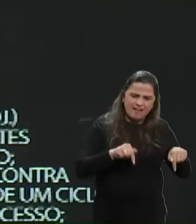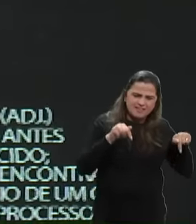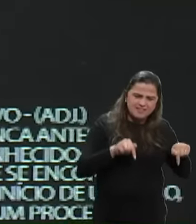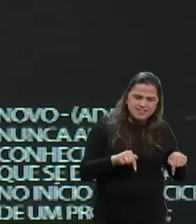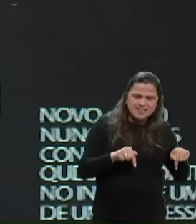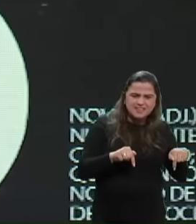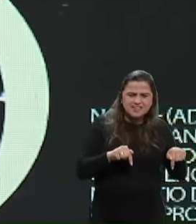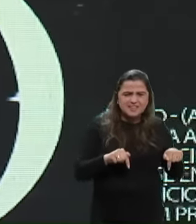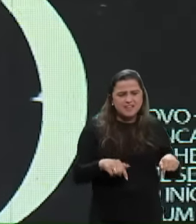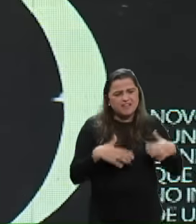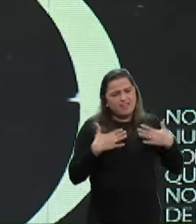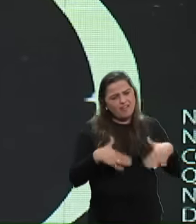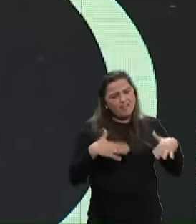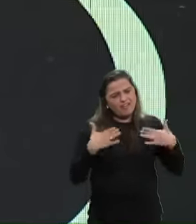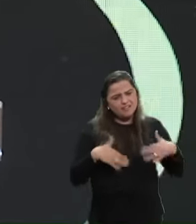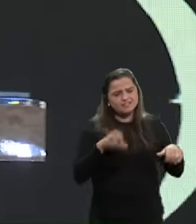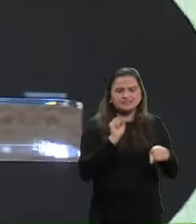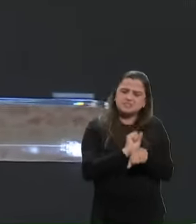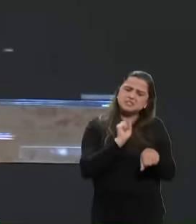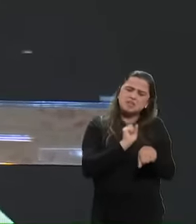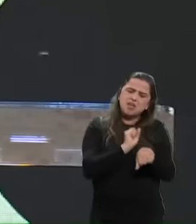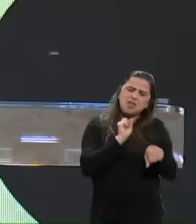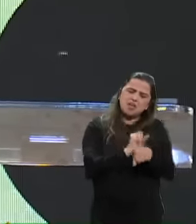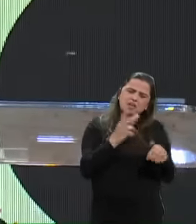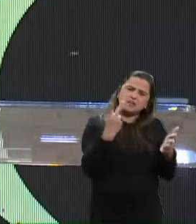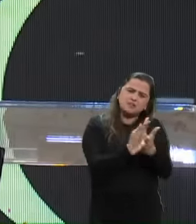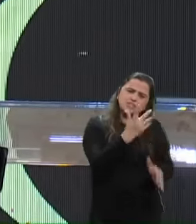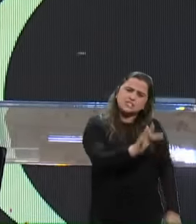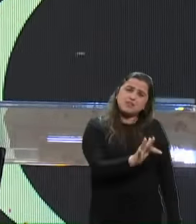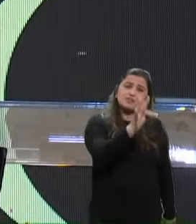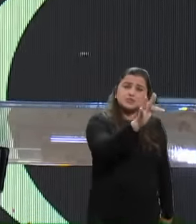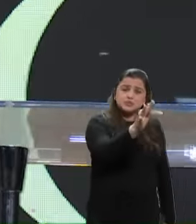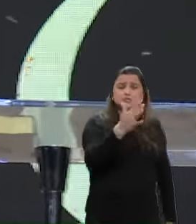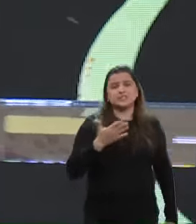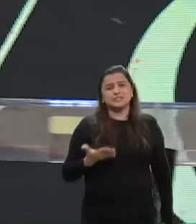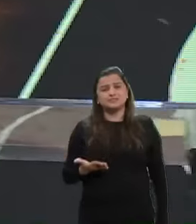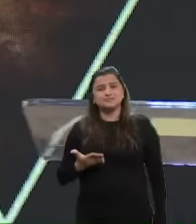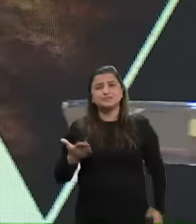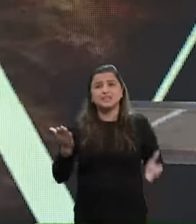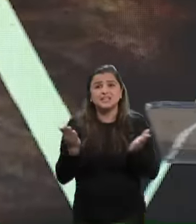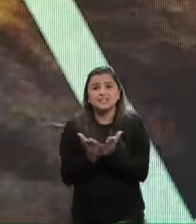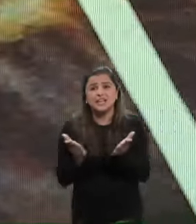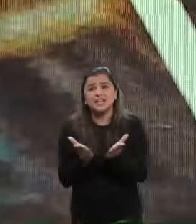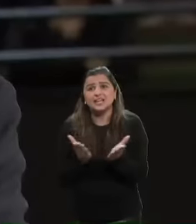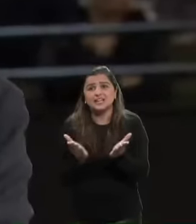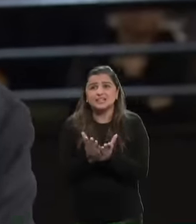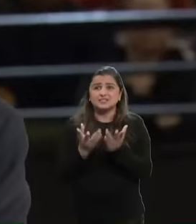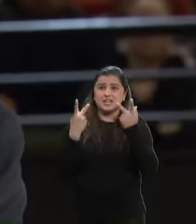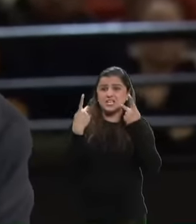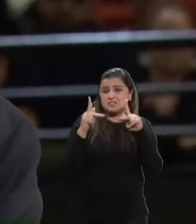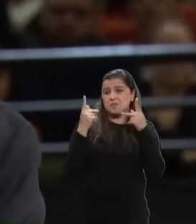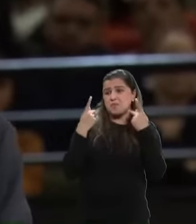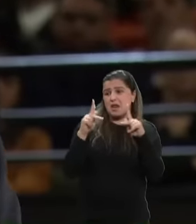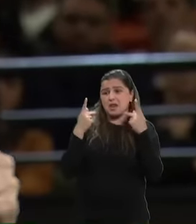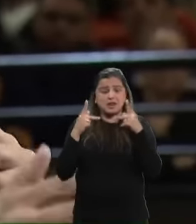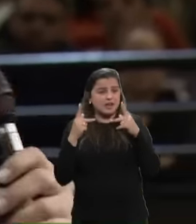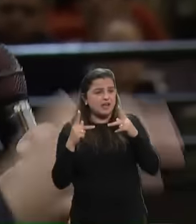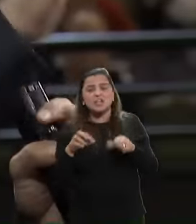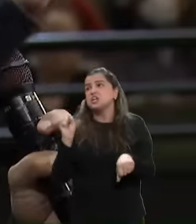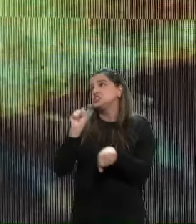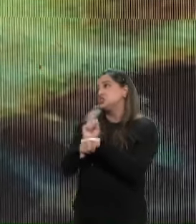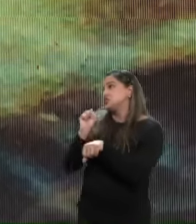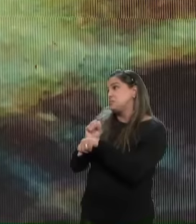atitude passiva, aguardando um acontecimento do futuro. Tem crente que não fala: vamos pregar, fala: não, estou esperando em Deus. Vamos